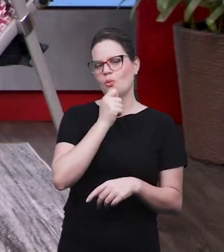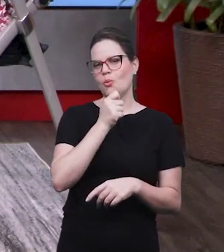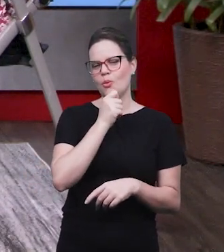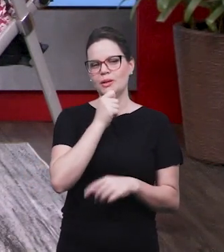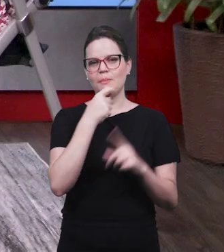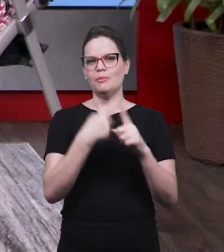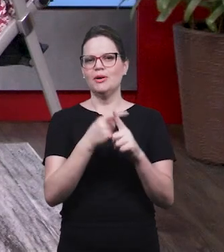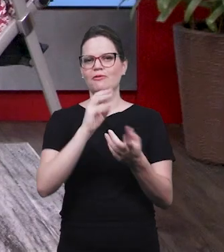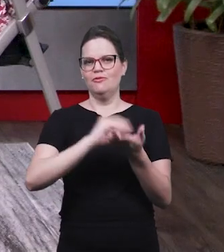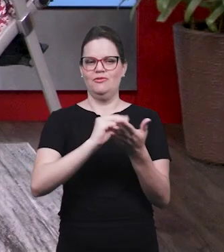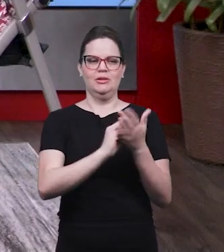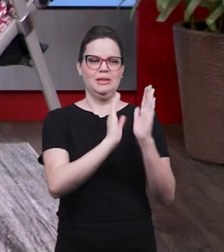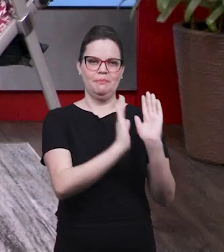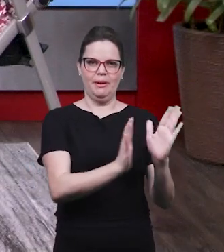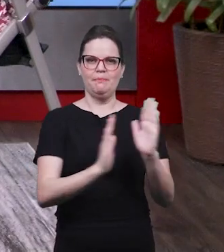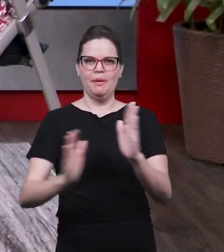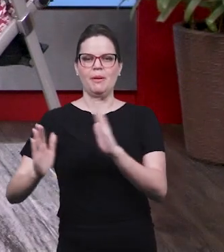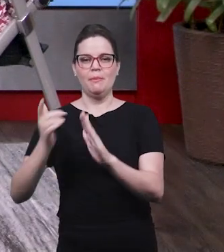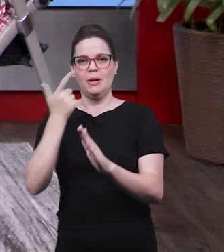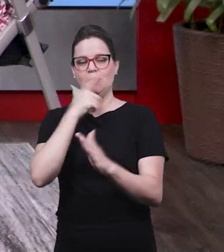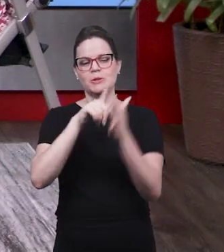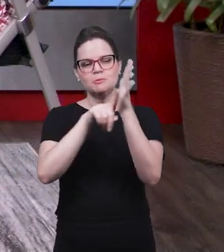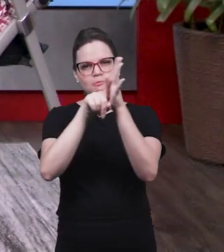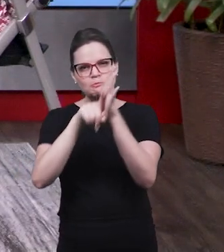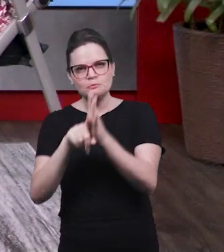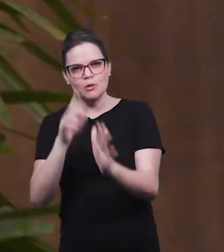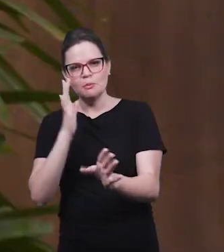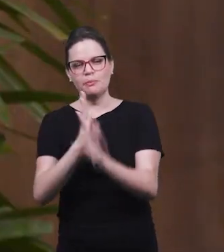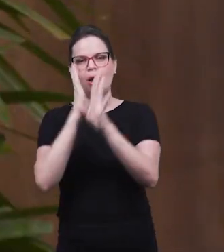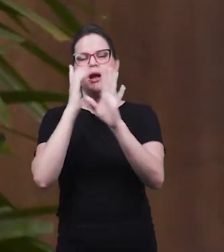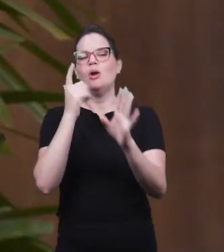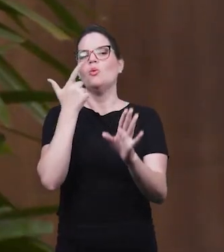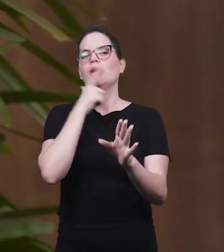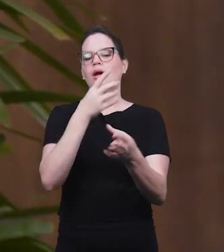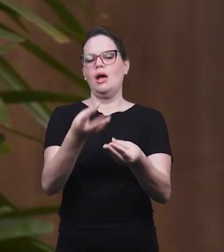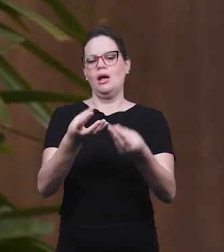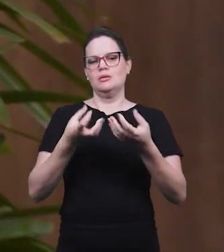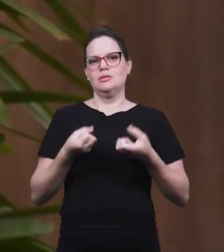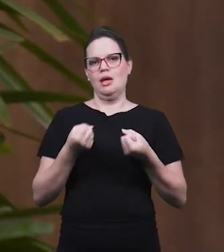essa trajetória, né? E é necessário ter esse laudo após todo